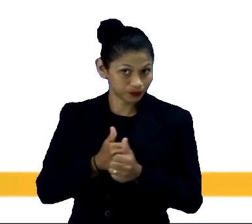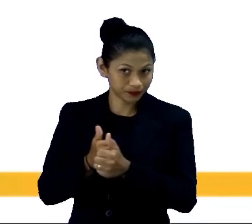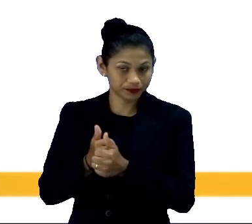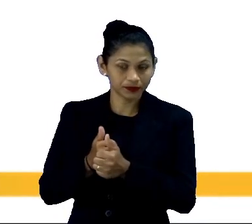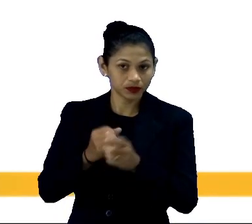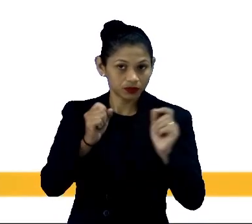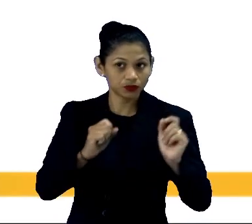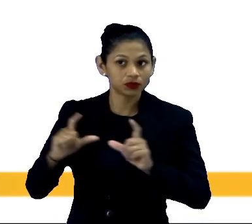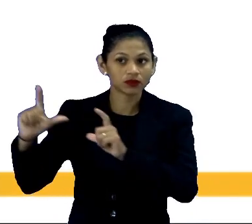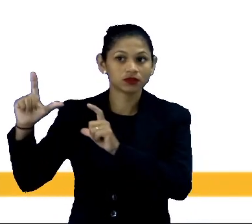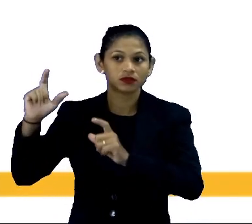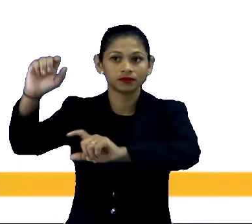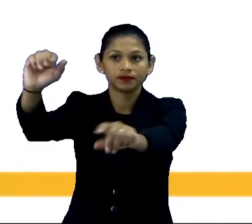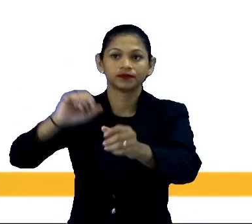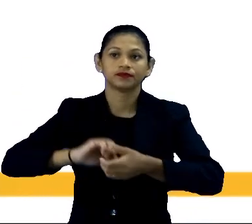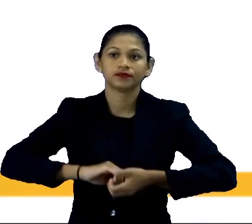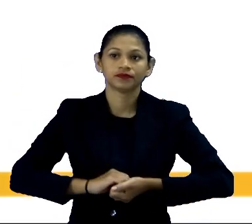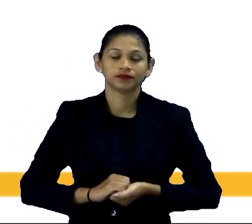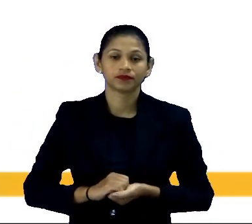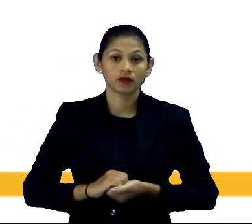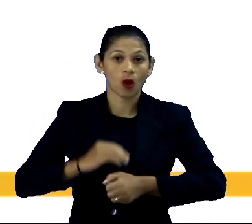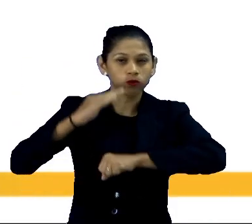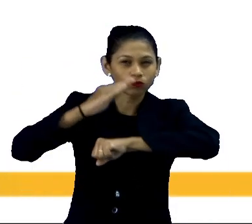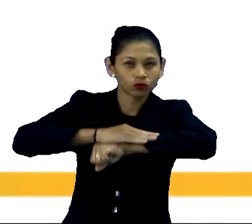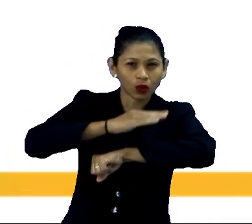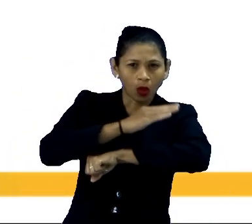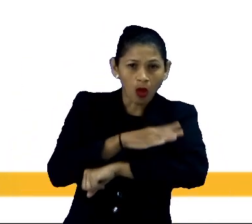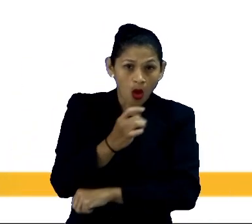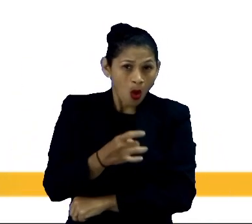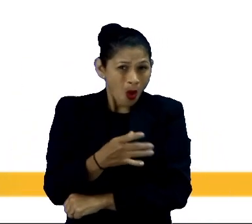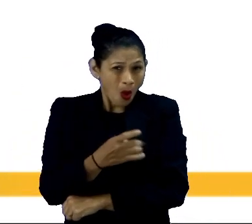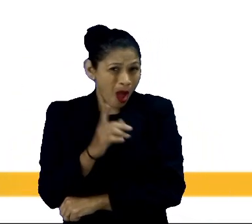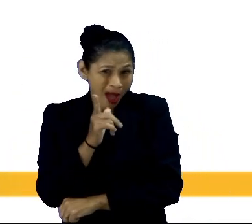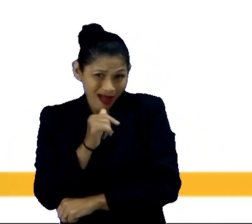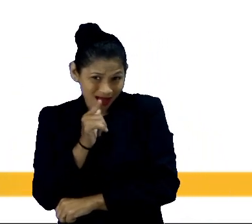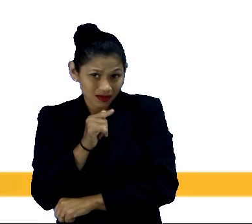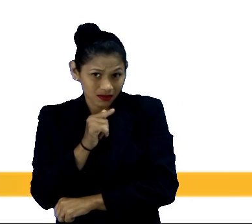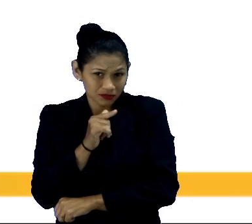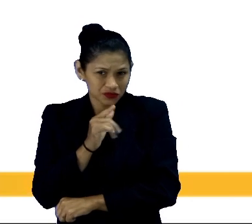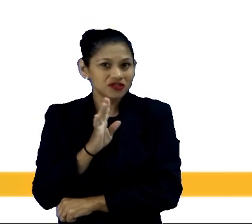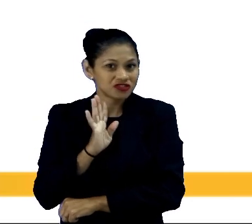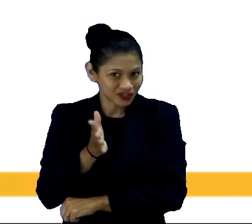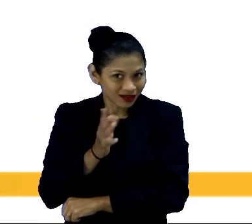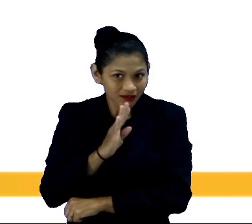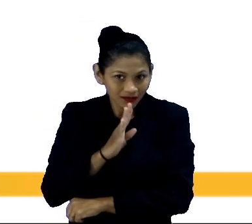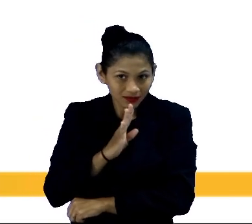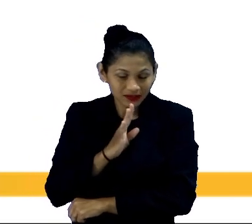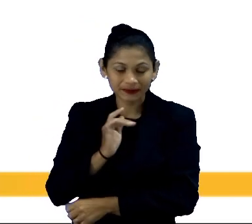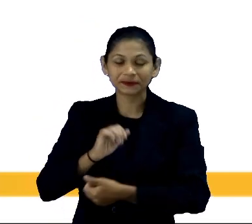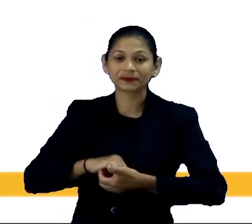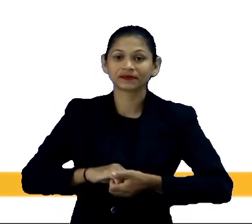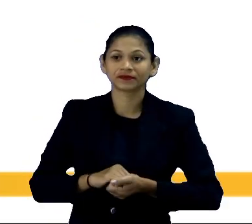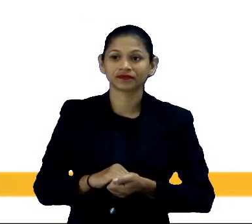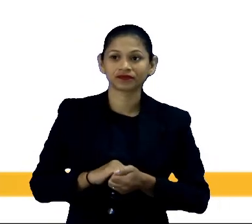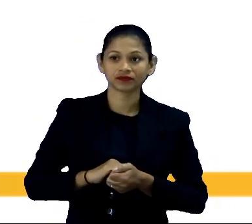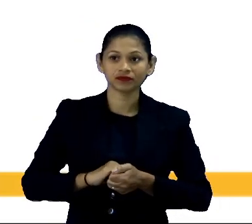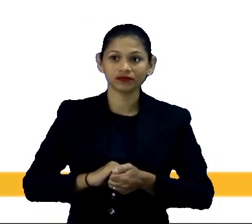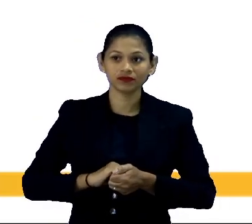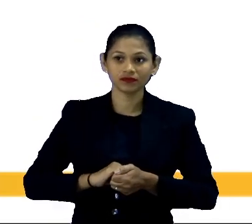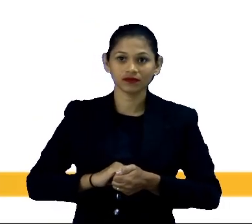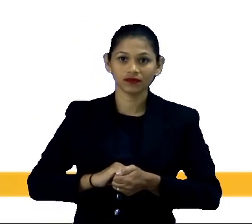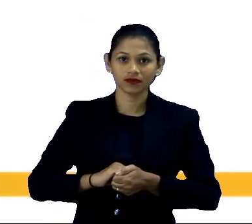telinha. Olha só, o sapo com medo d'água. Não sei se você já conhece. A história começa o